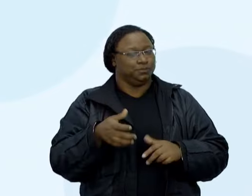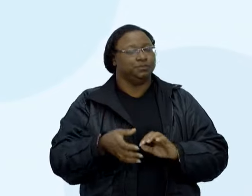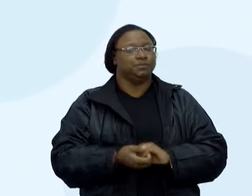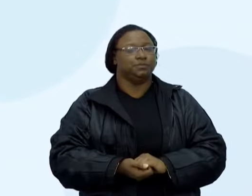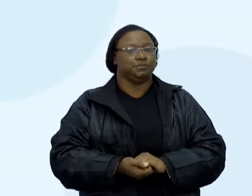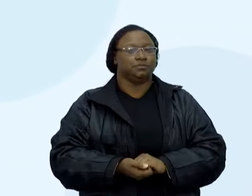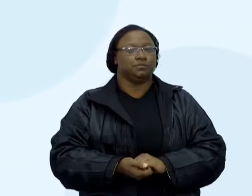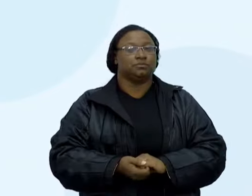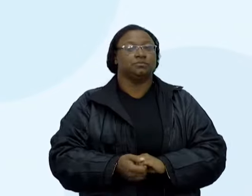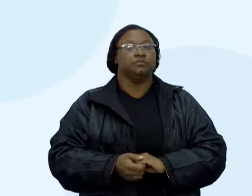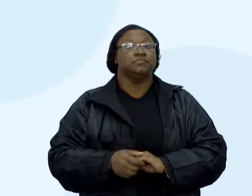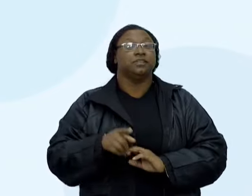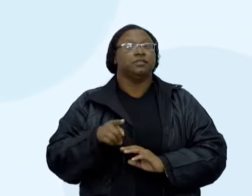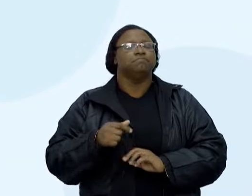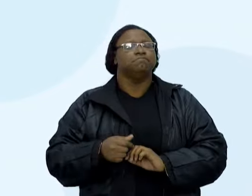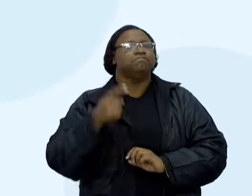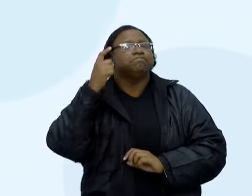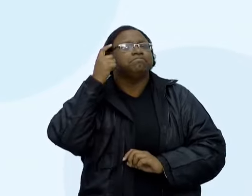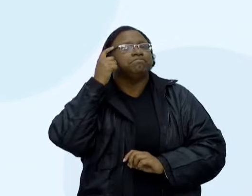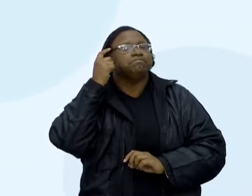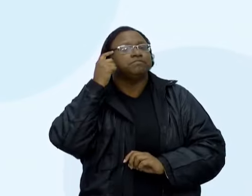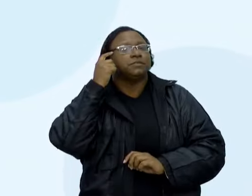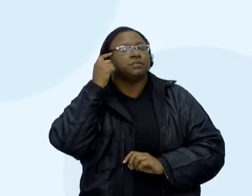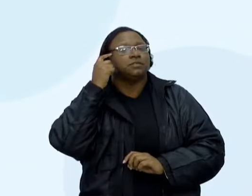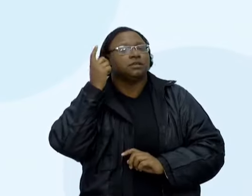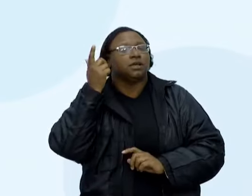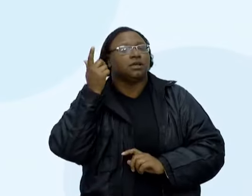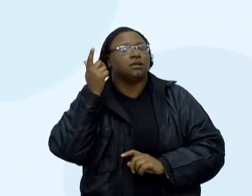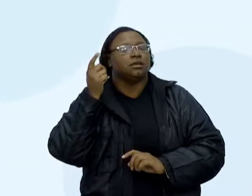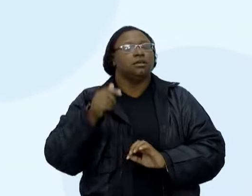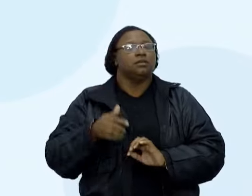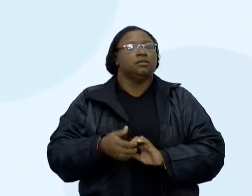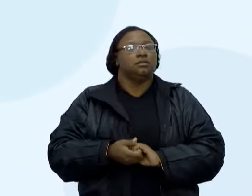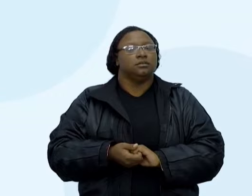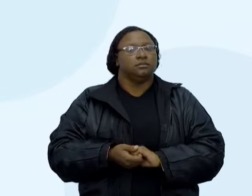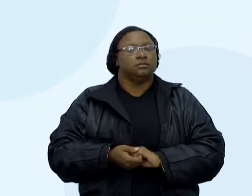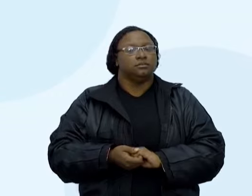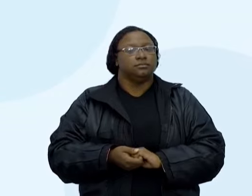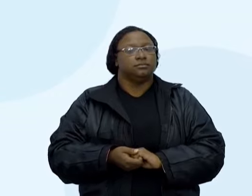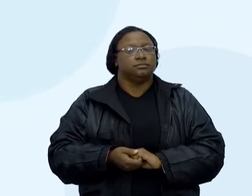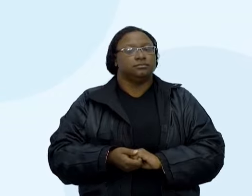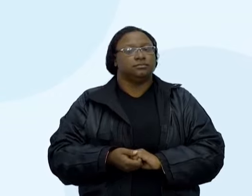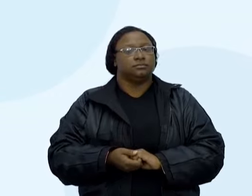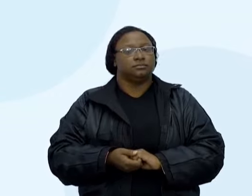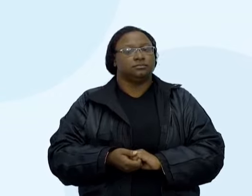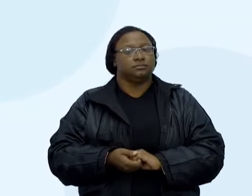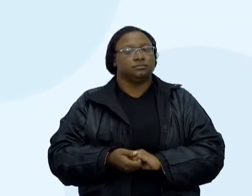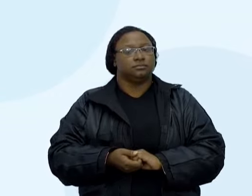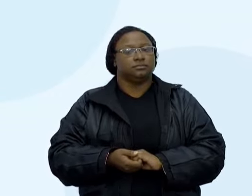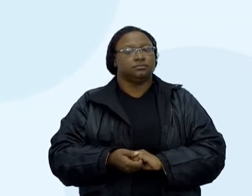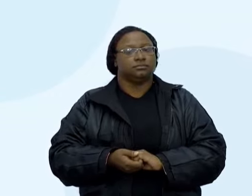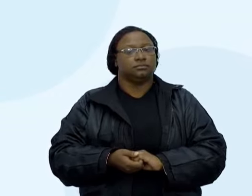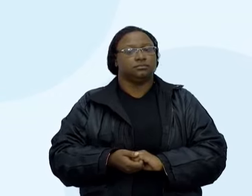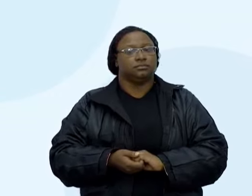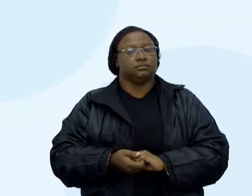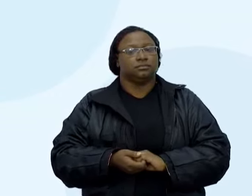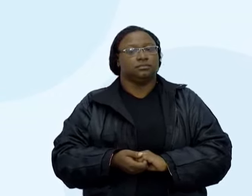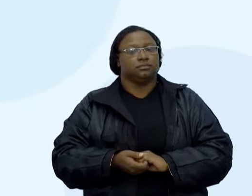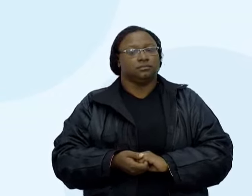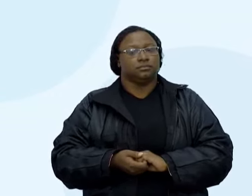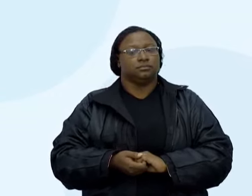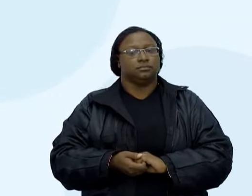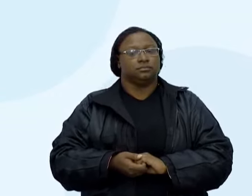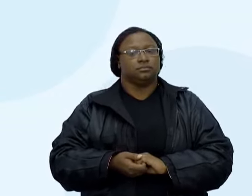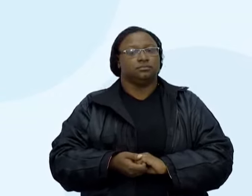O que você acha de considerar, se fica muito difícil, a gente considerar 70 centímetros